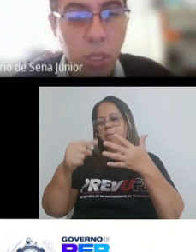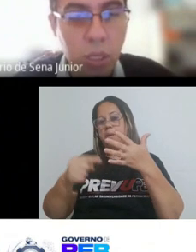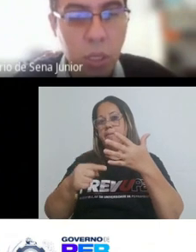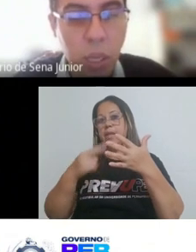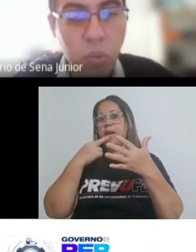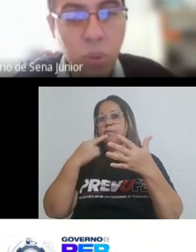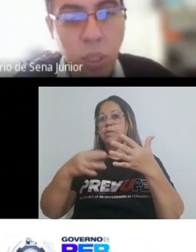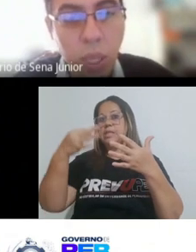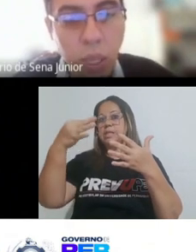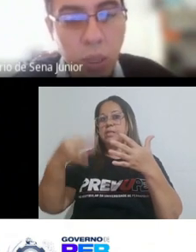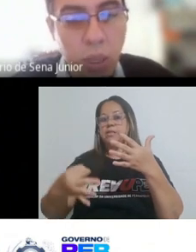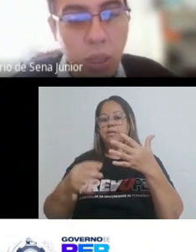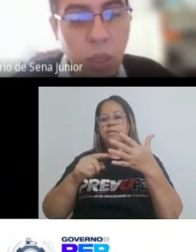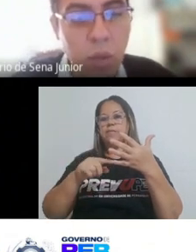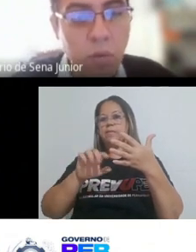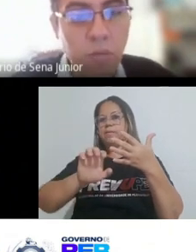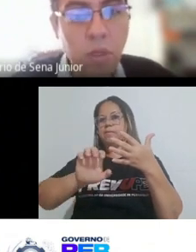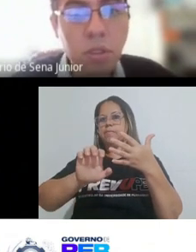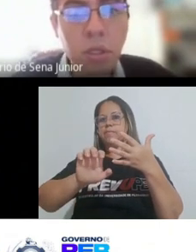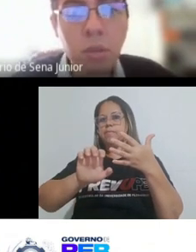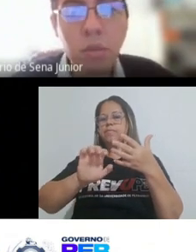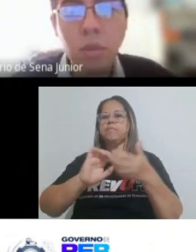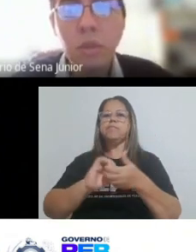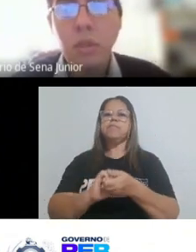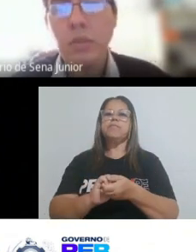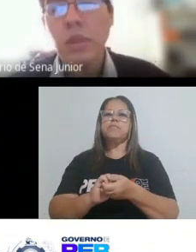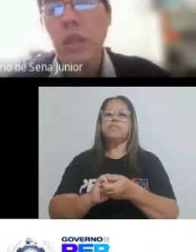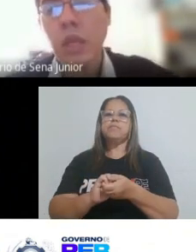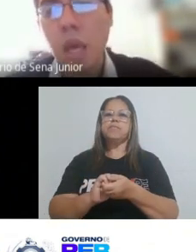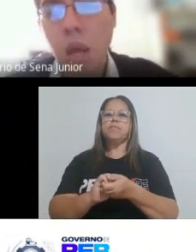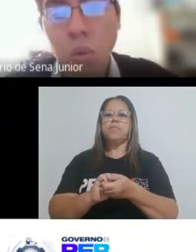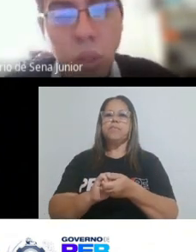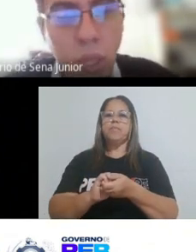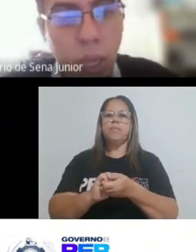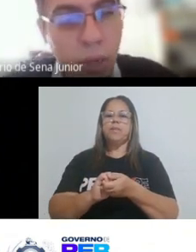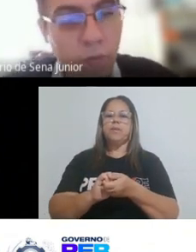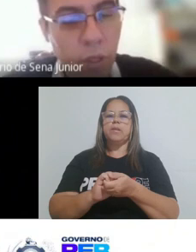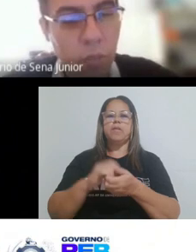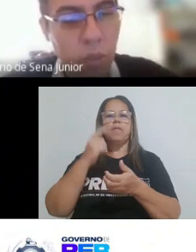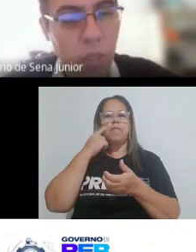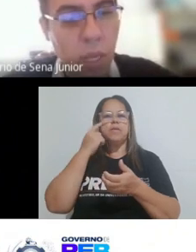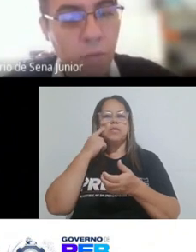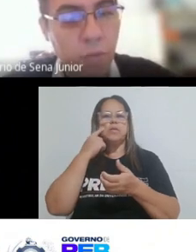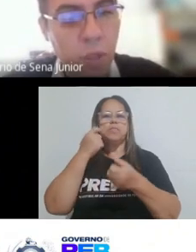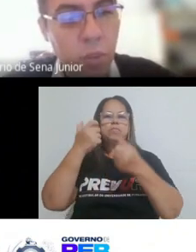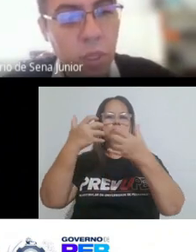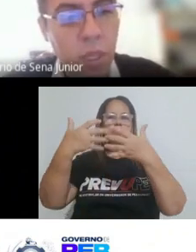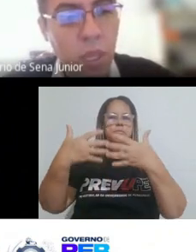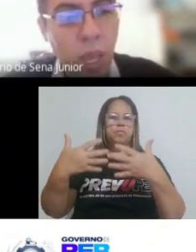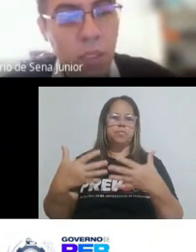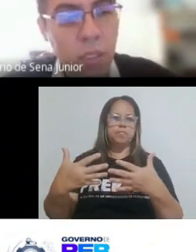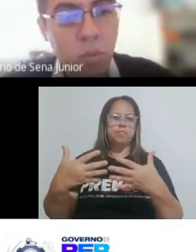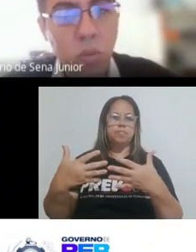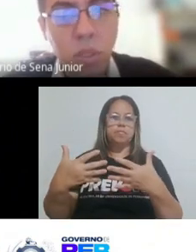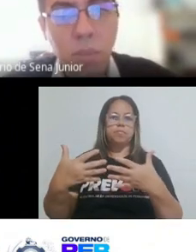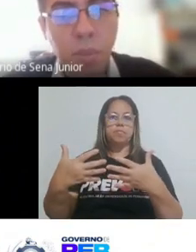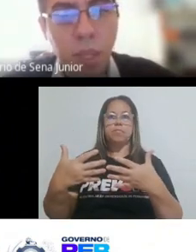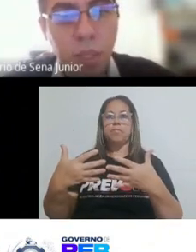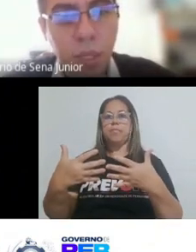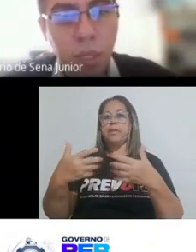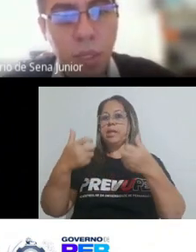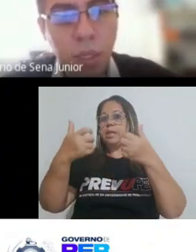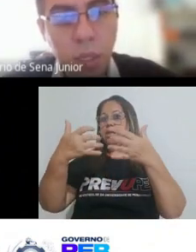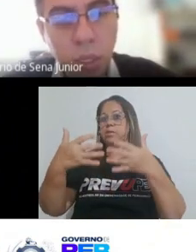correta é o item E. Vejamos o que ela afirma. Ela afirma que a segunda